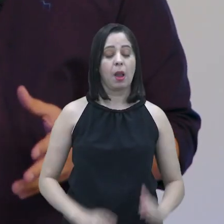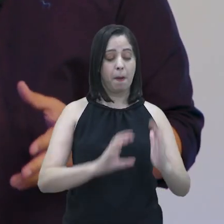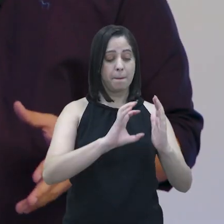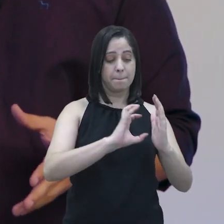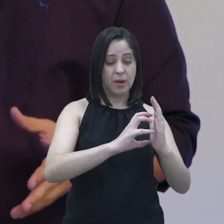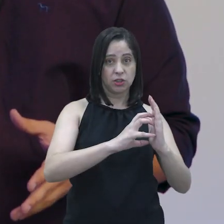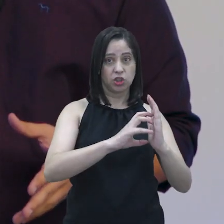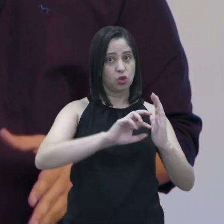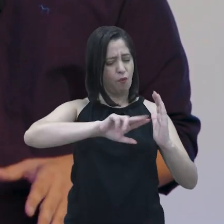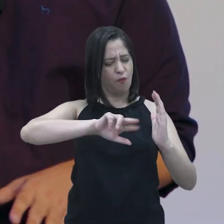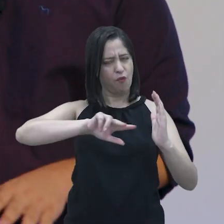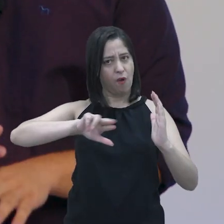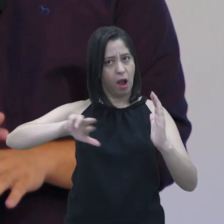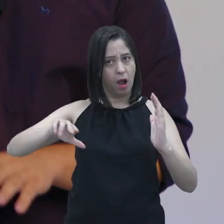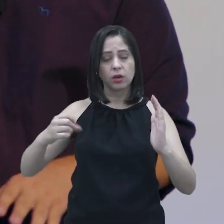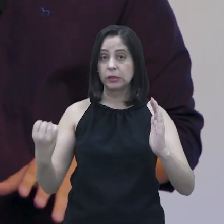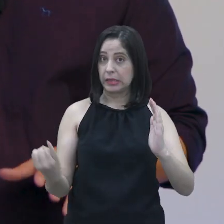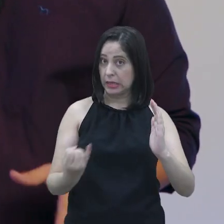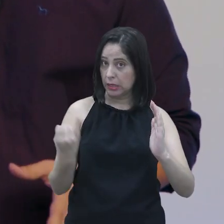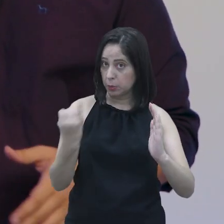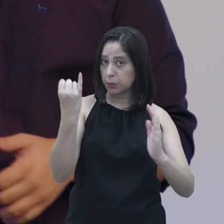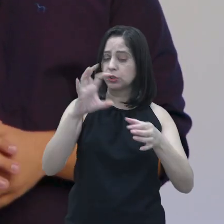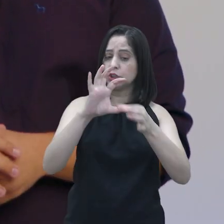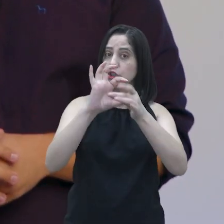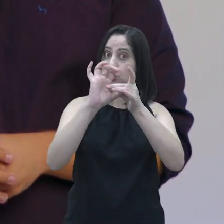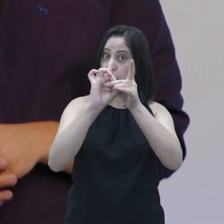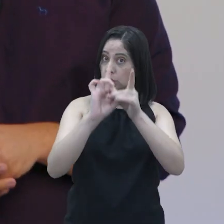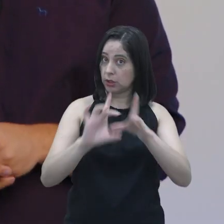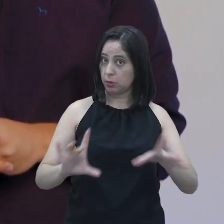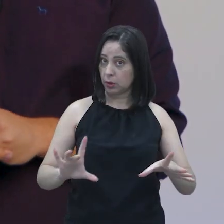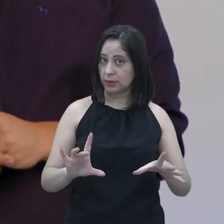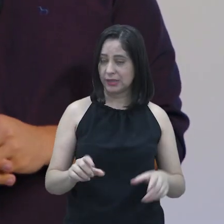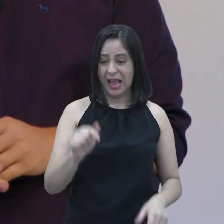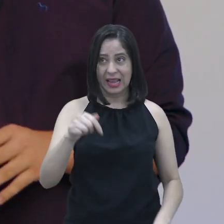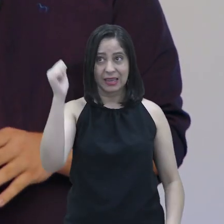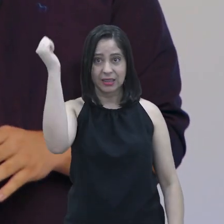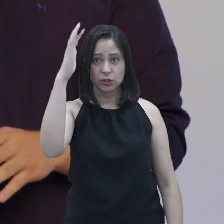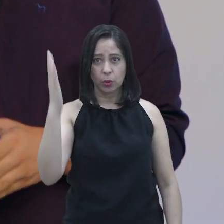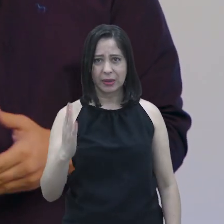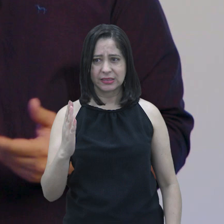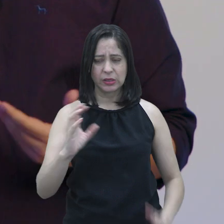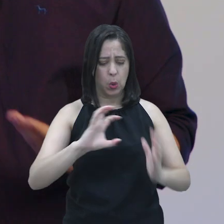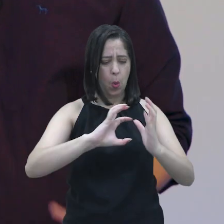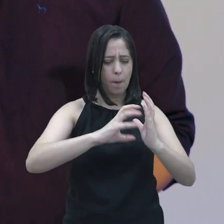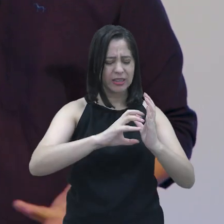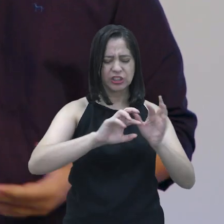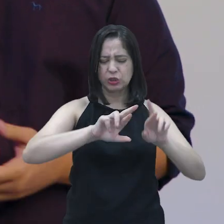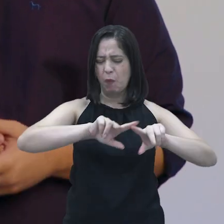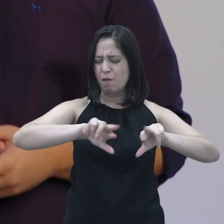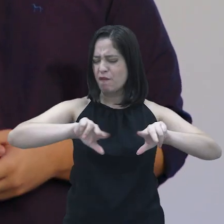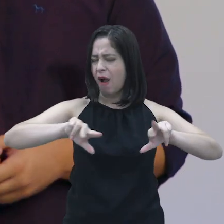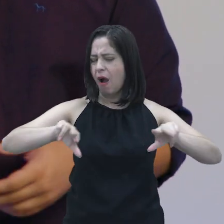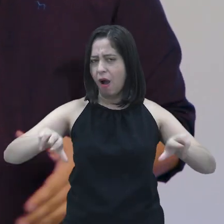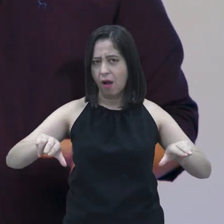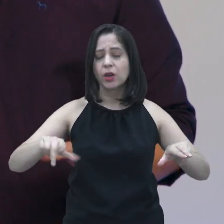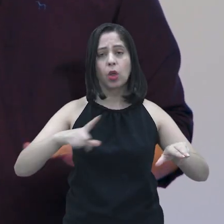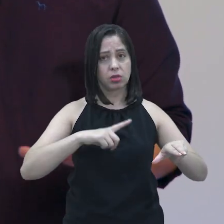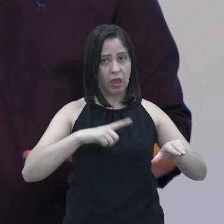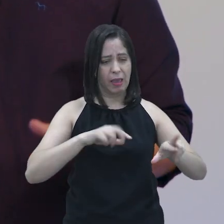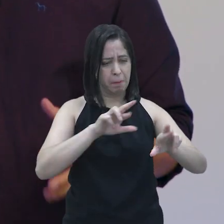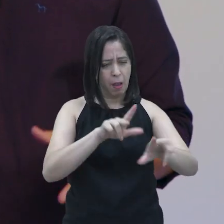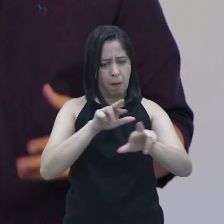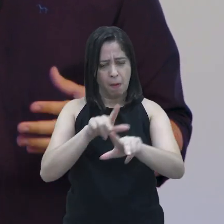Os partidos políticos são essenciais para a nossa democracia. No Brasil, existem vários partidos.